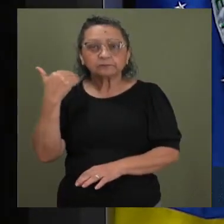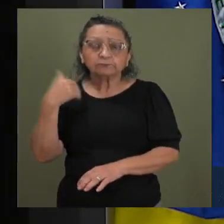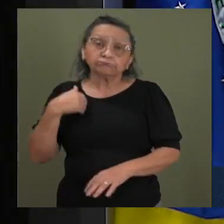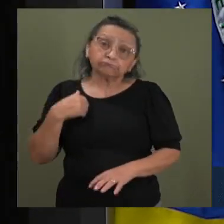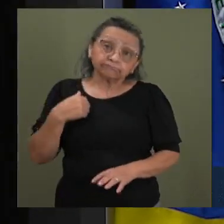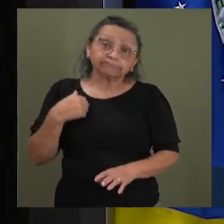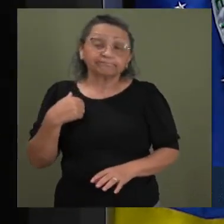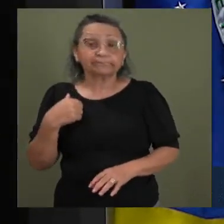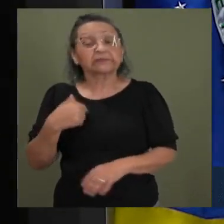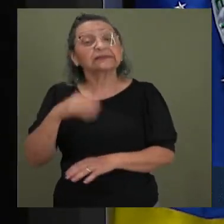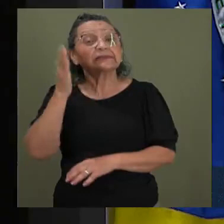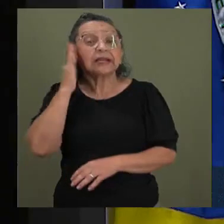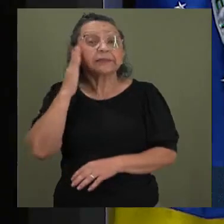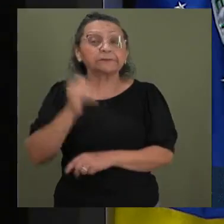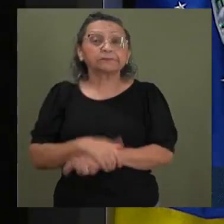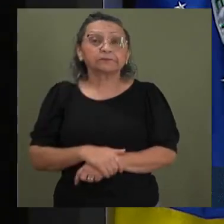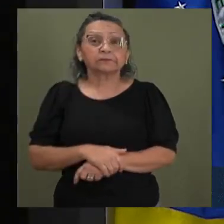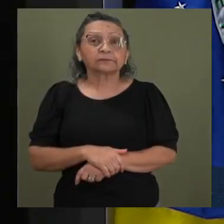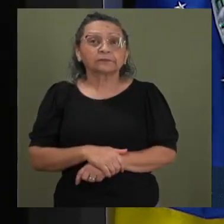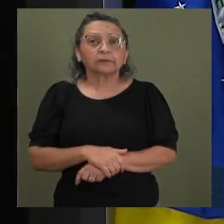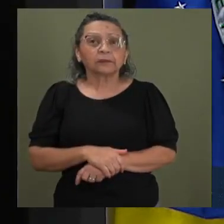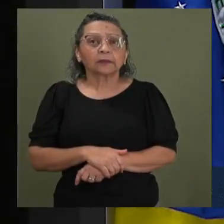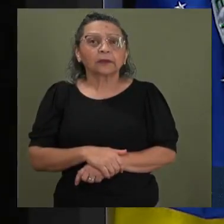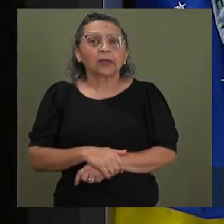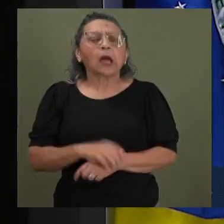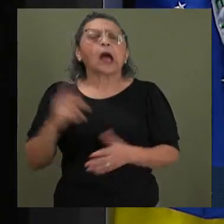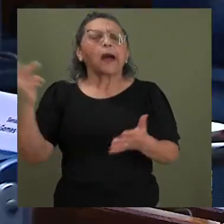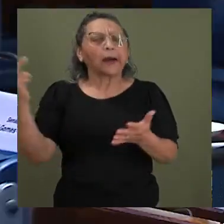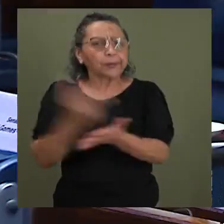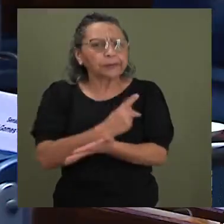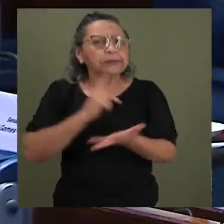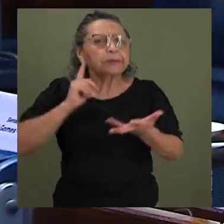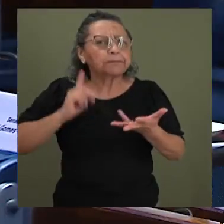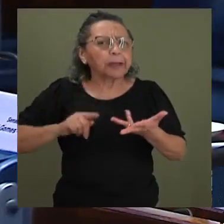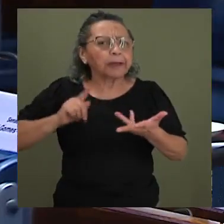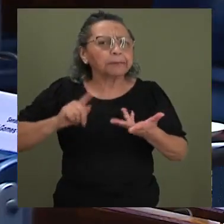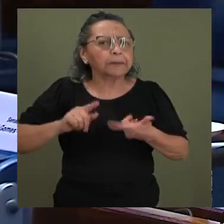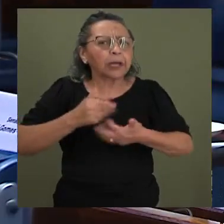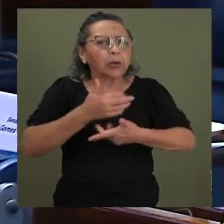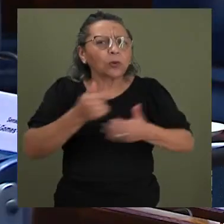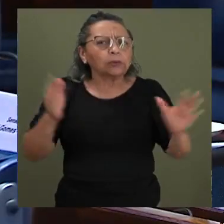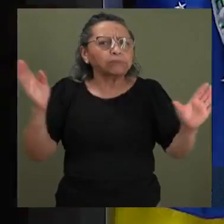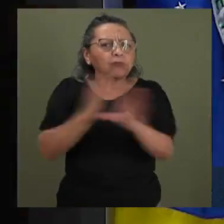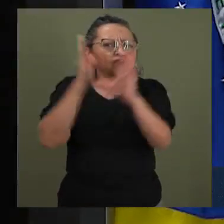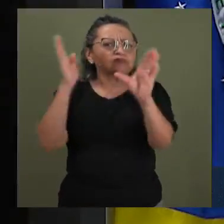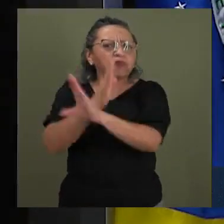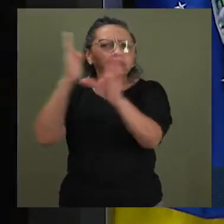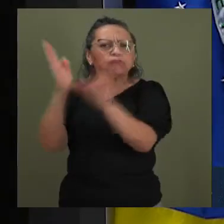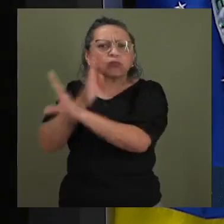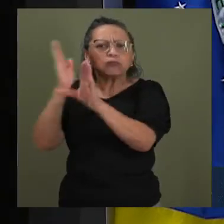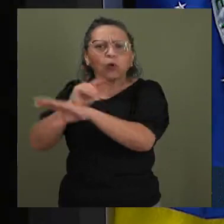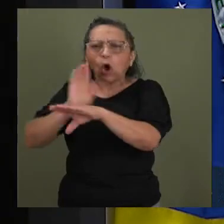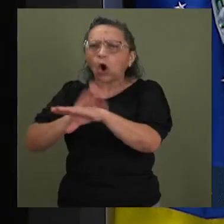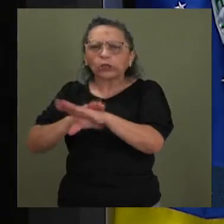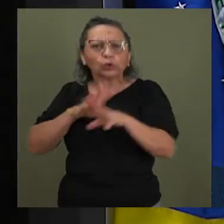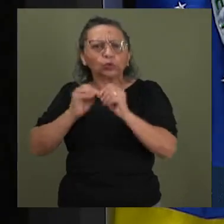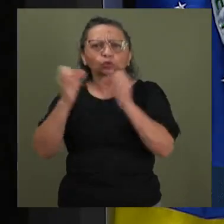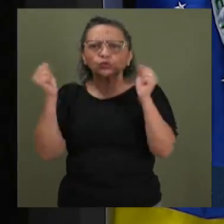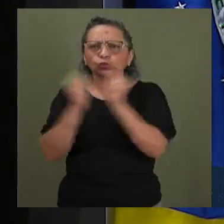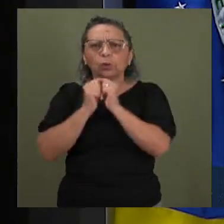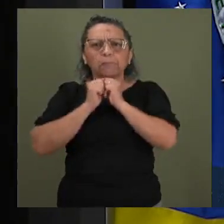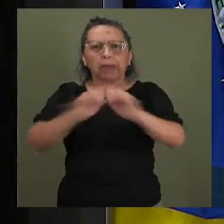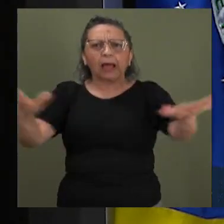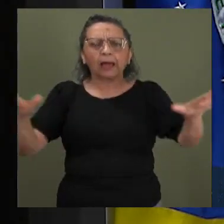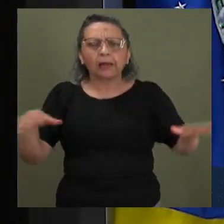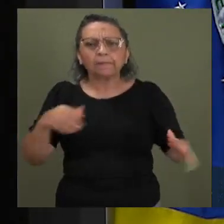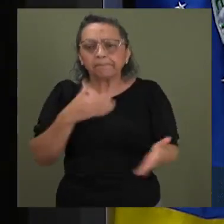curiosamente, senador Jorge Seife, aconteceram coisas como se fosse uma cortina de fumaça, jogando tudo ao mesmo tempo para a gente